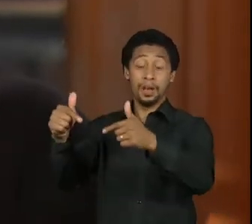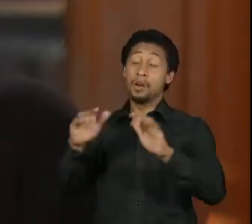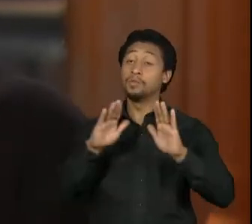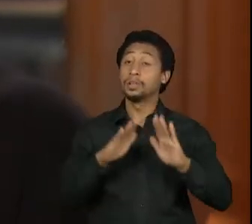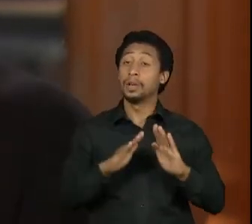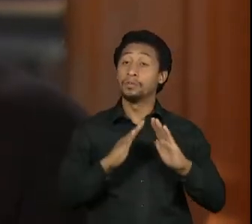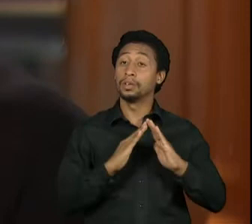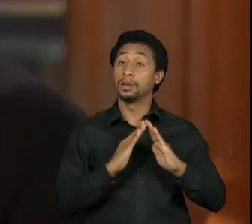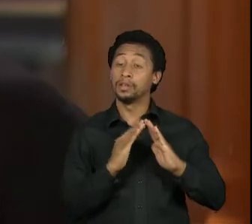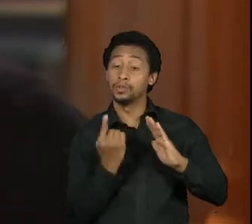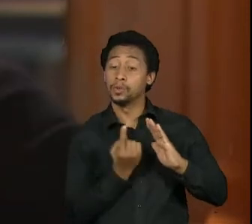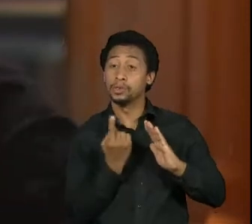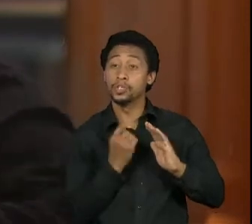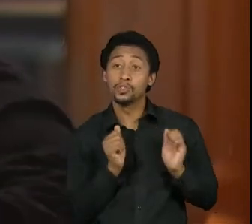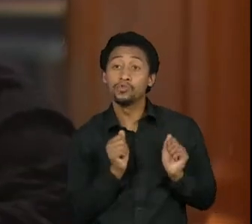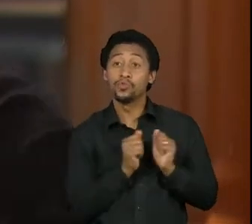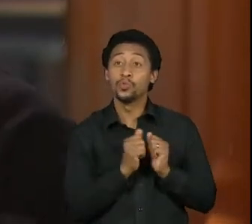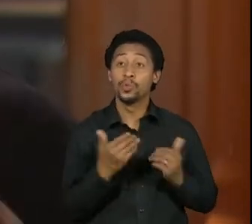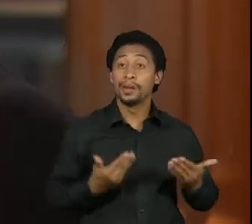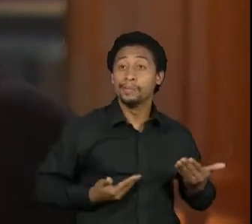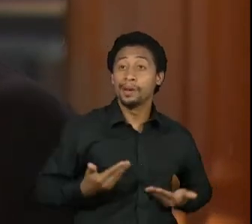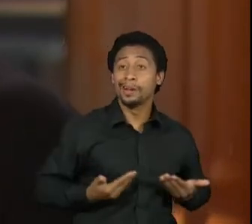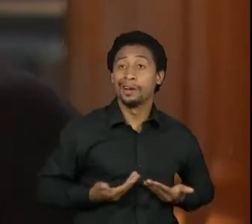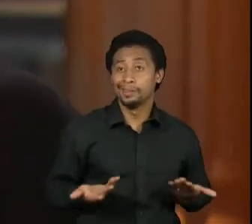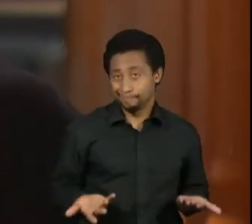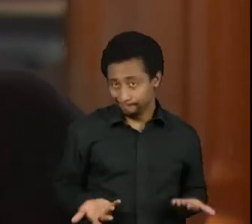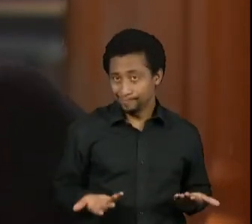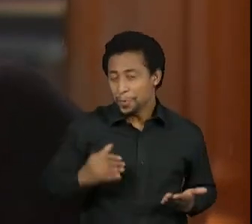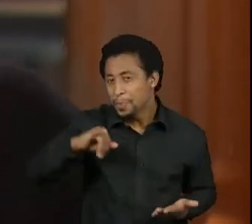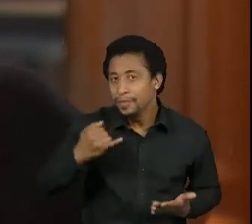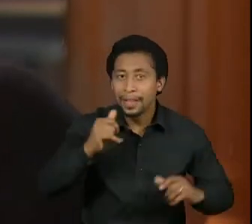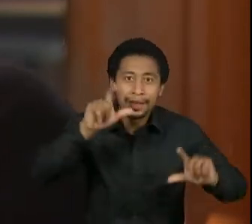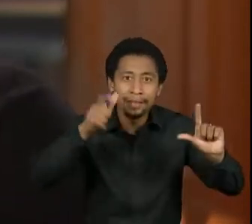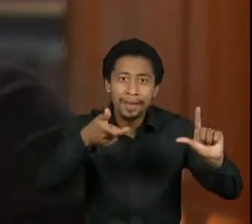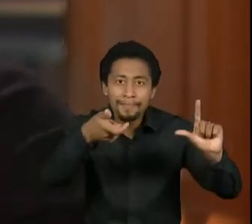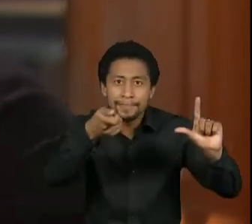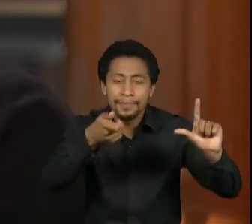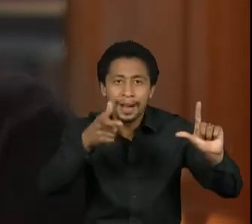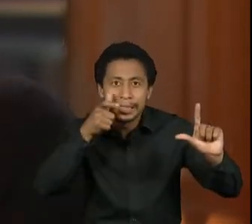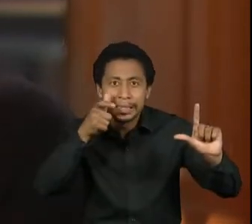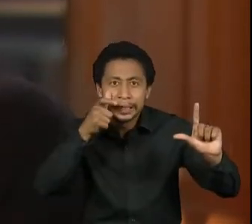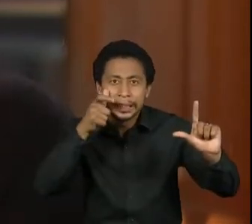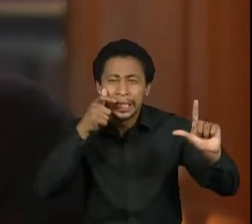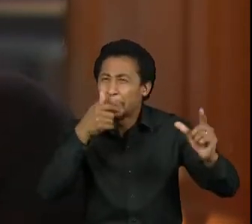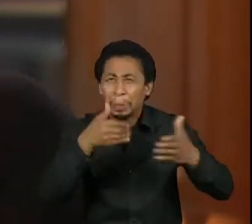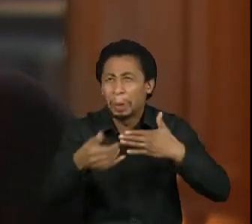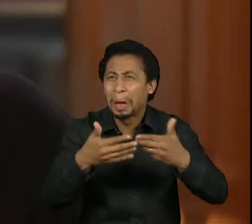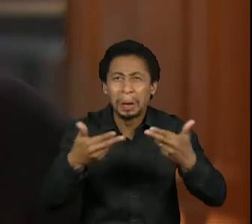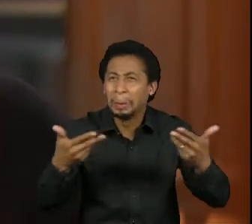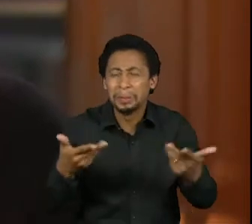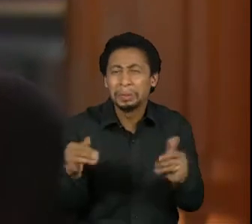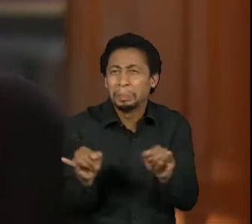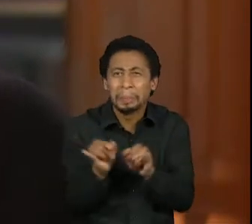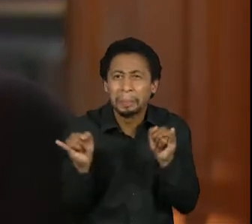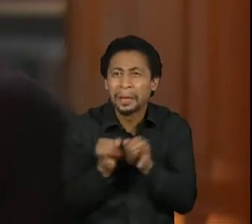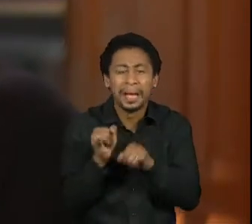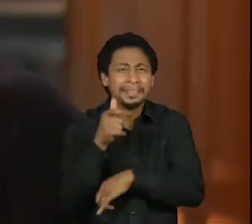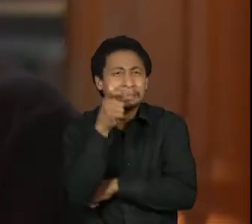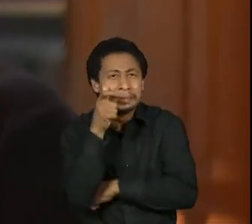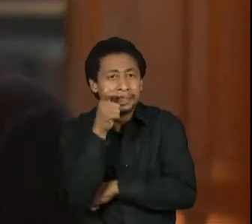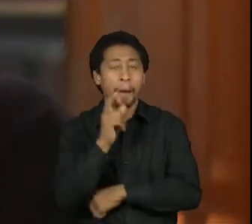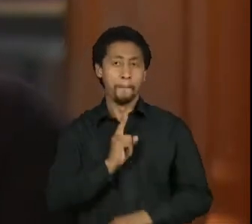televisão Instituto conta programa porcaria e que aqueles programas de entrevista também de domingo Silvio